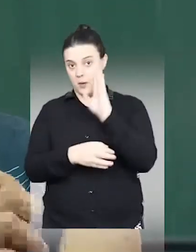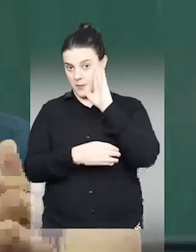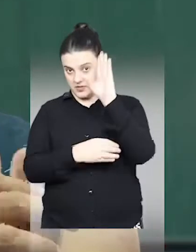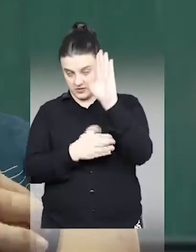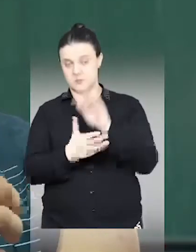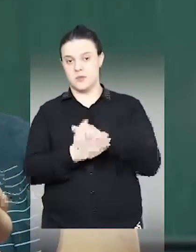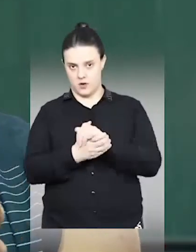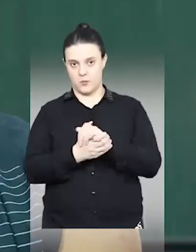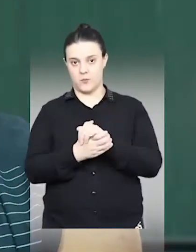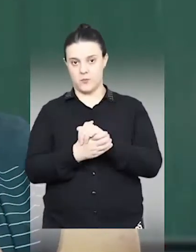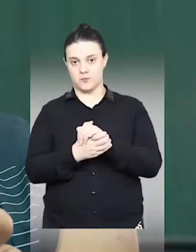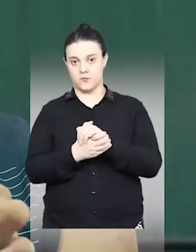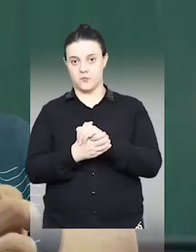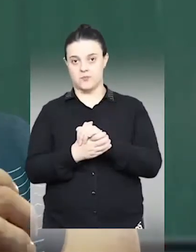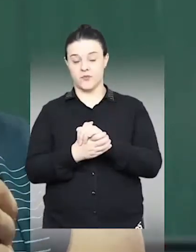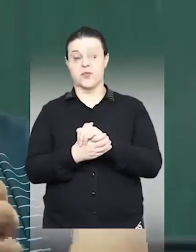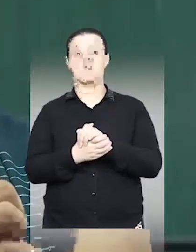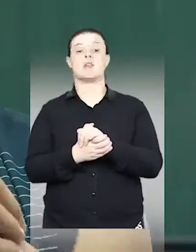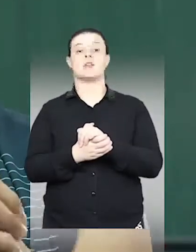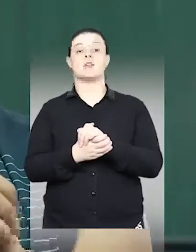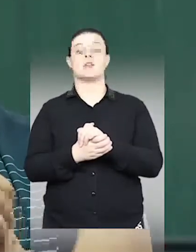brasileira principal.